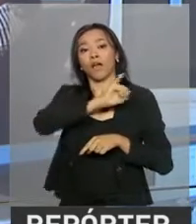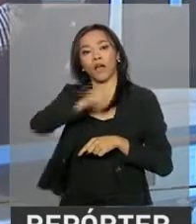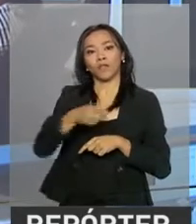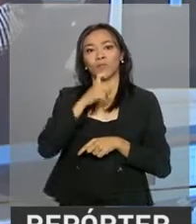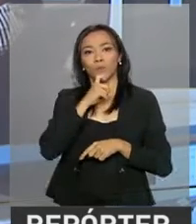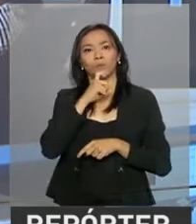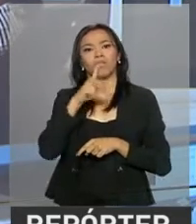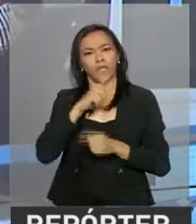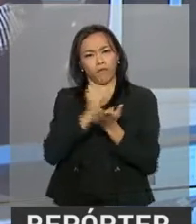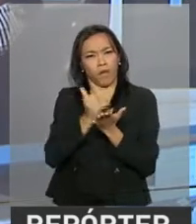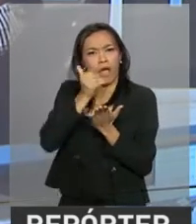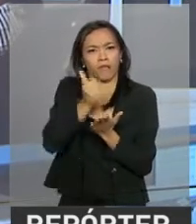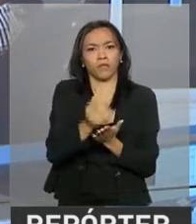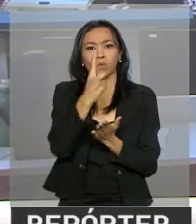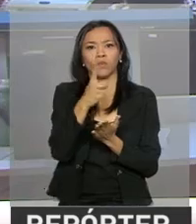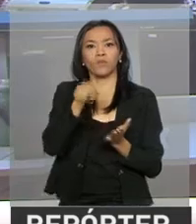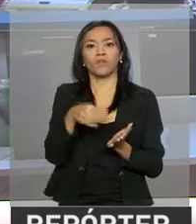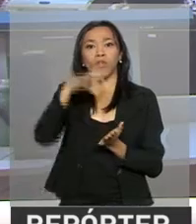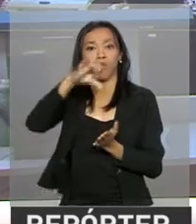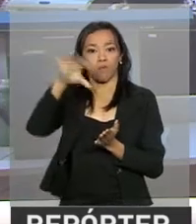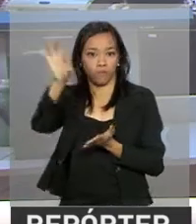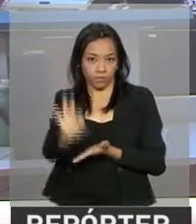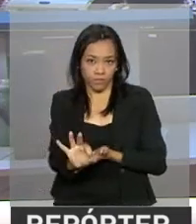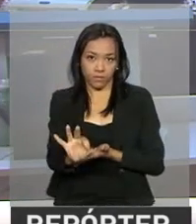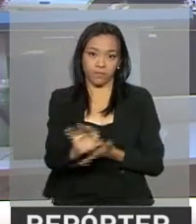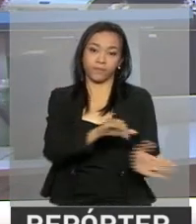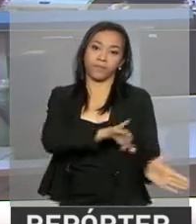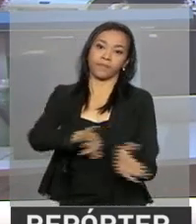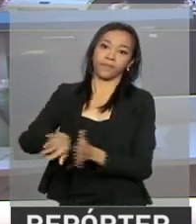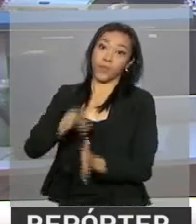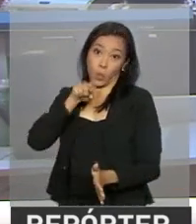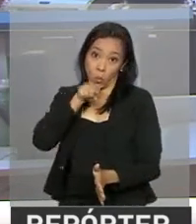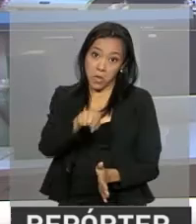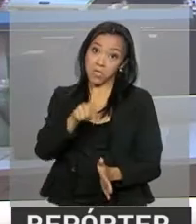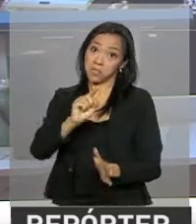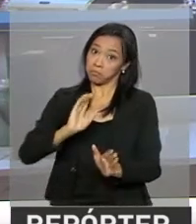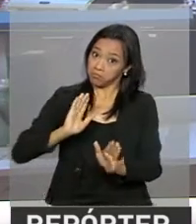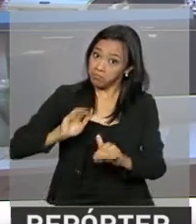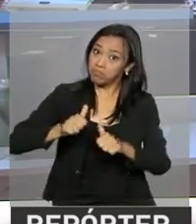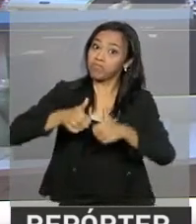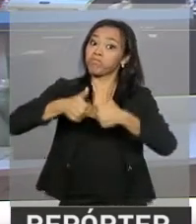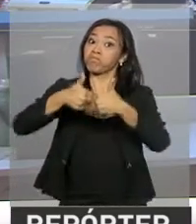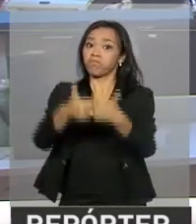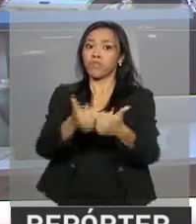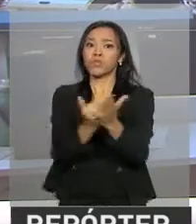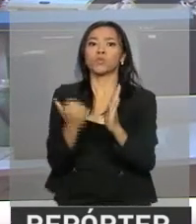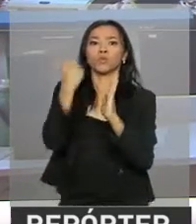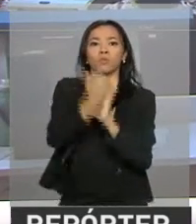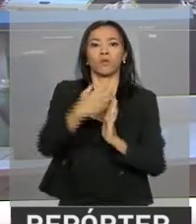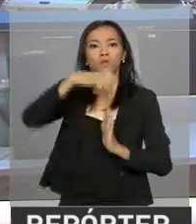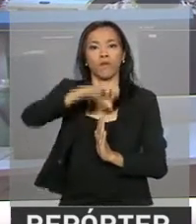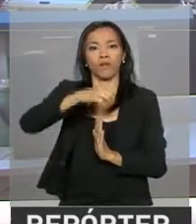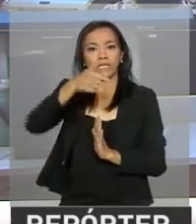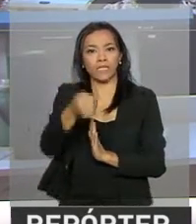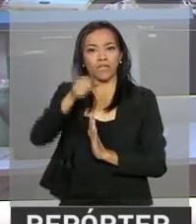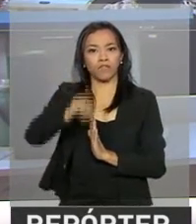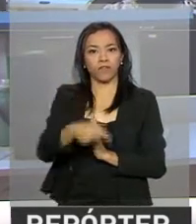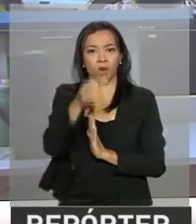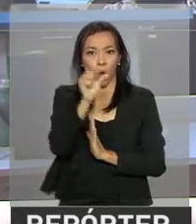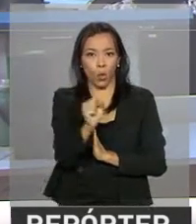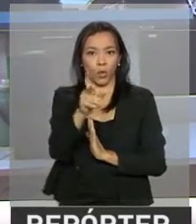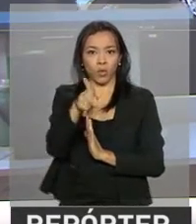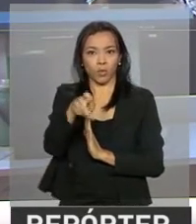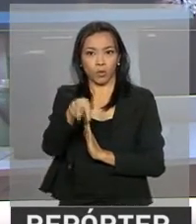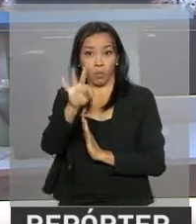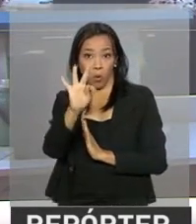avanço de 1,9%. Com esse desempenho, o indicador subiu para 97,8 pontos